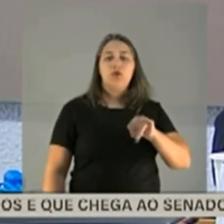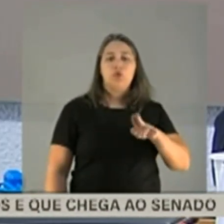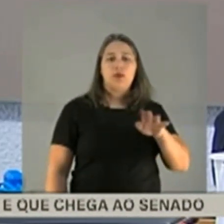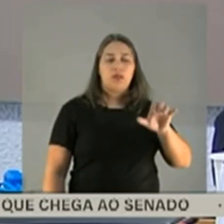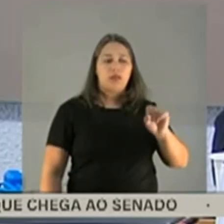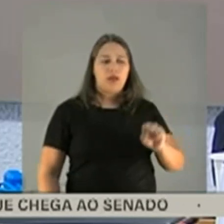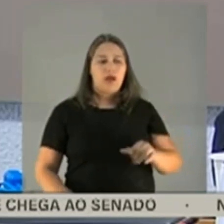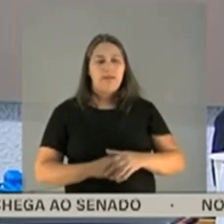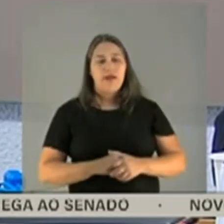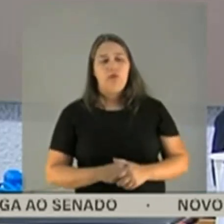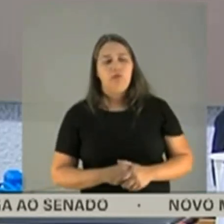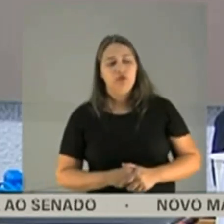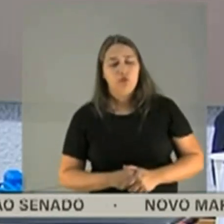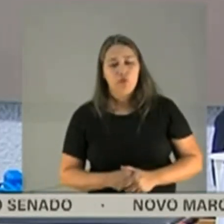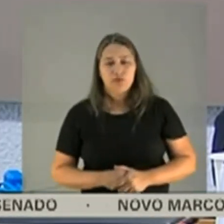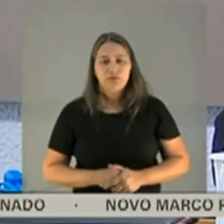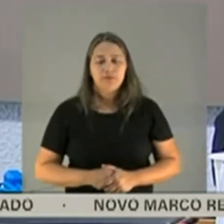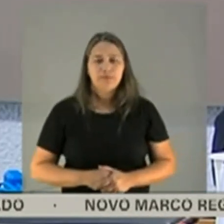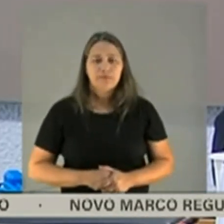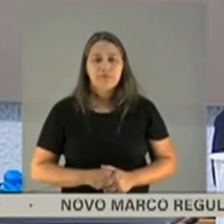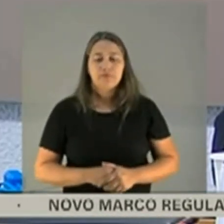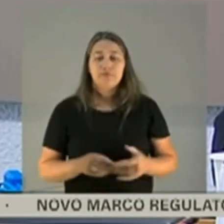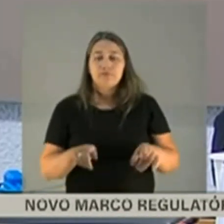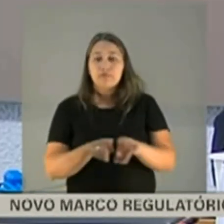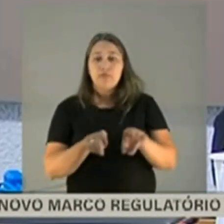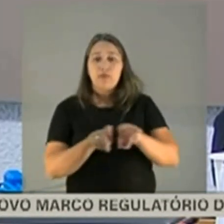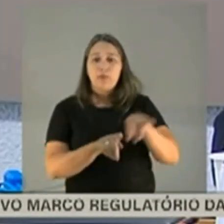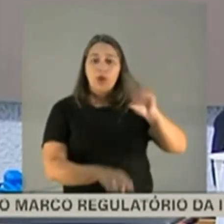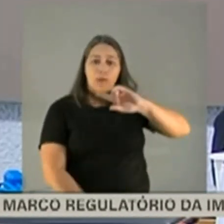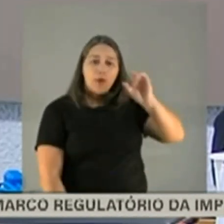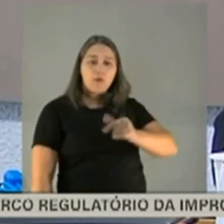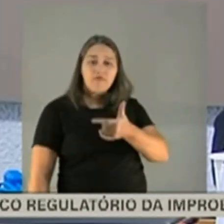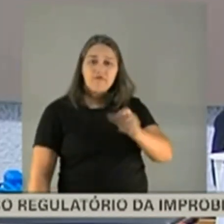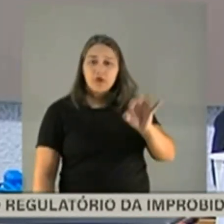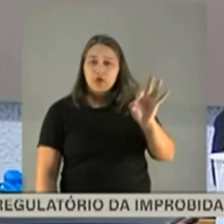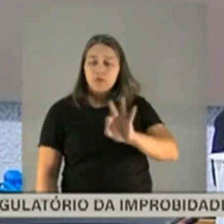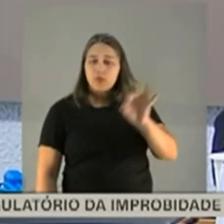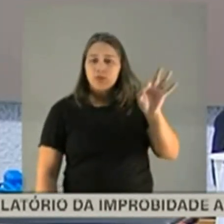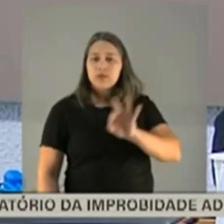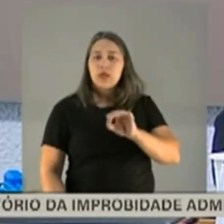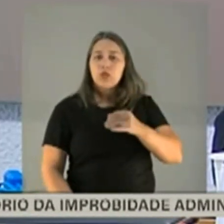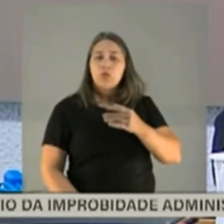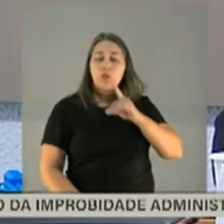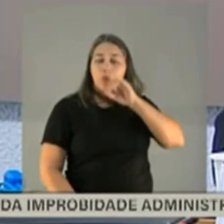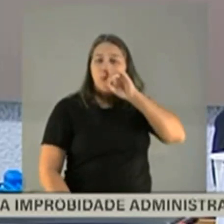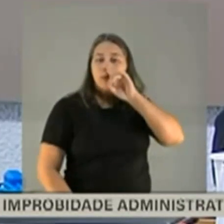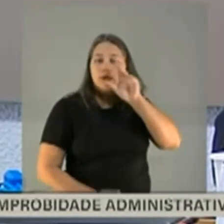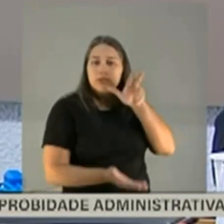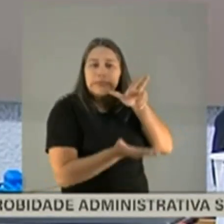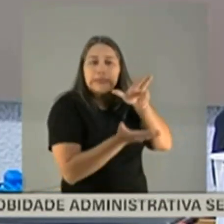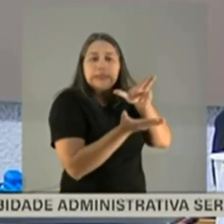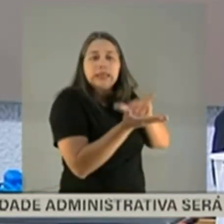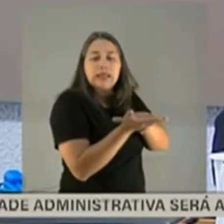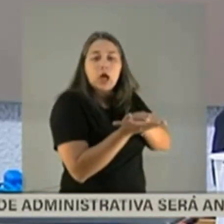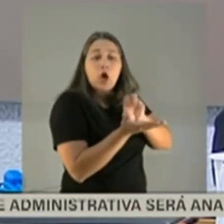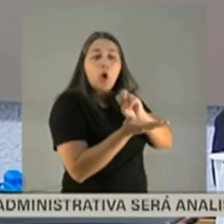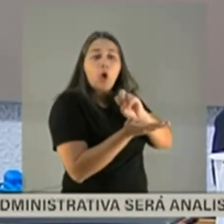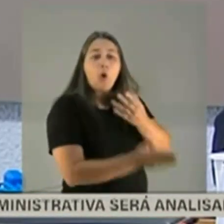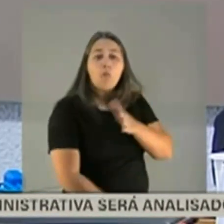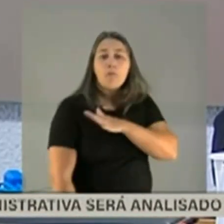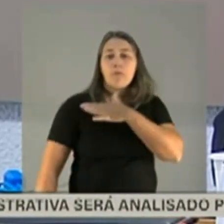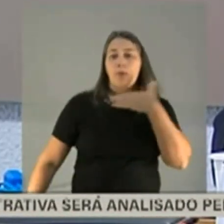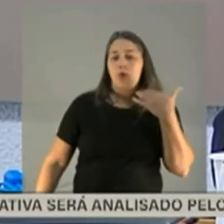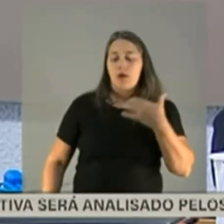risco de internar. Colchicina reduziu em 20% o risco de internar ou morrer, que é um desfecho